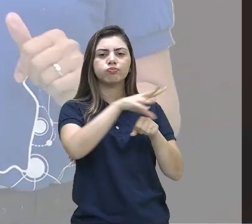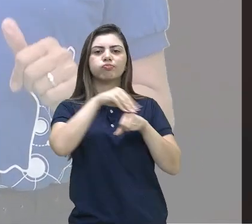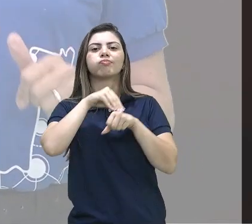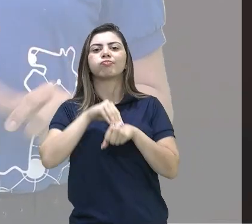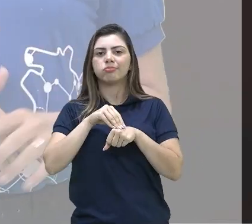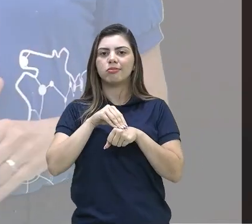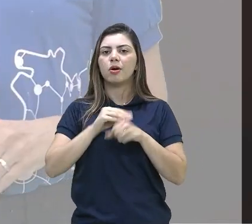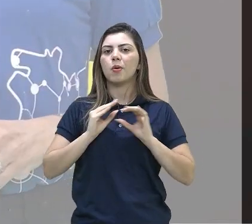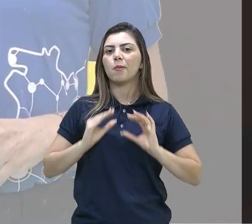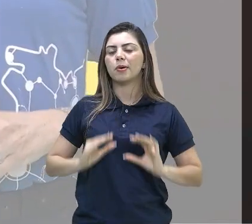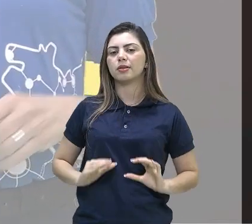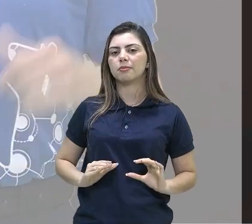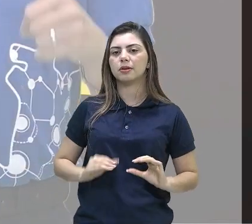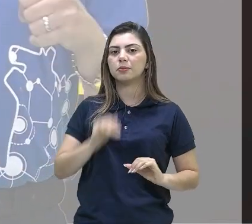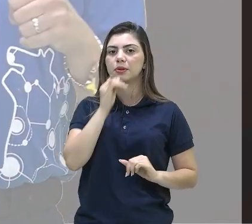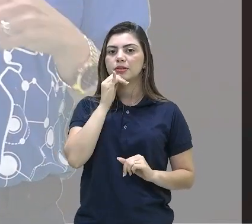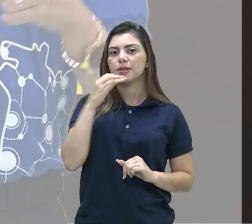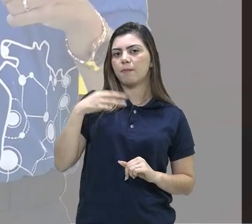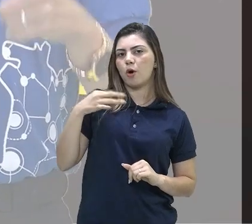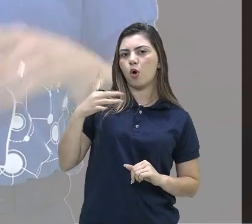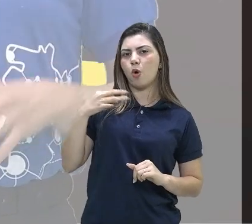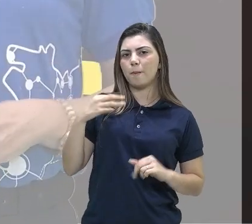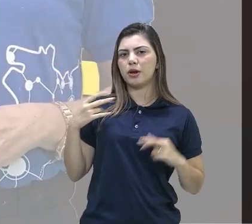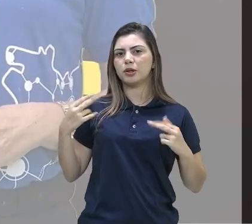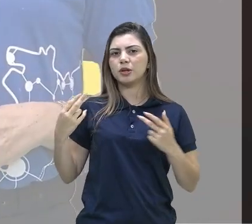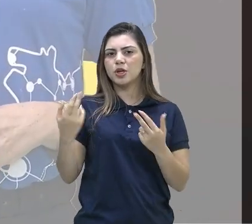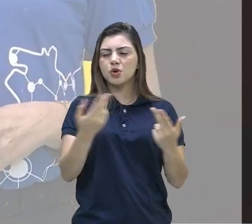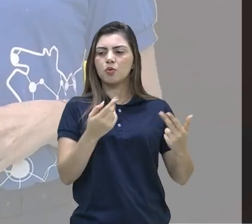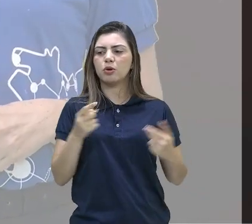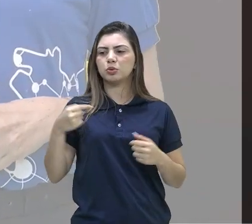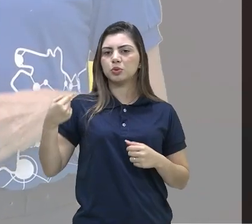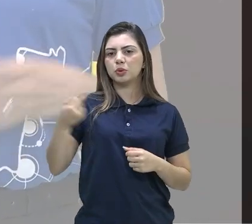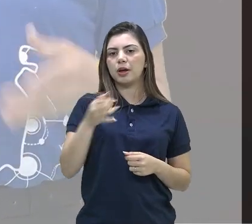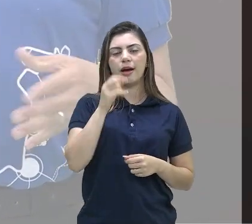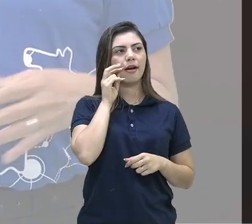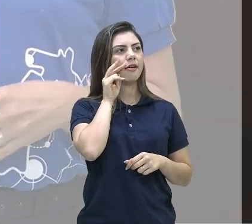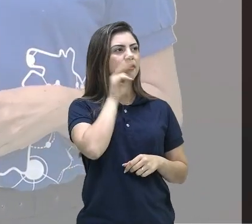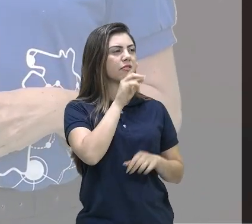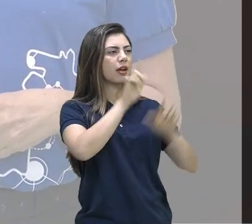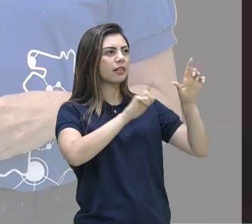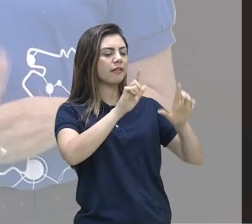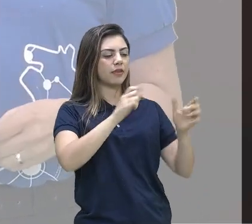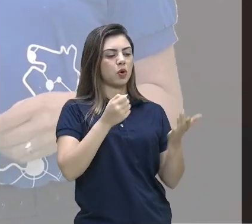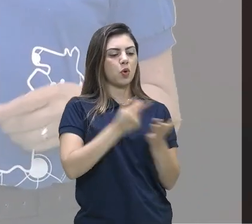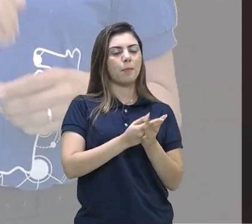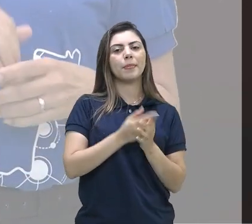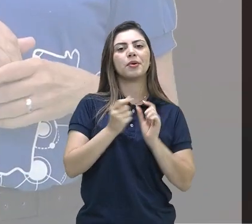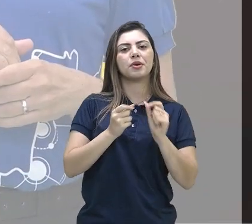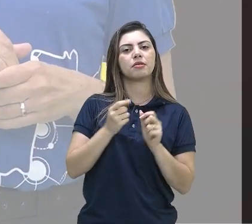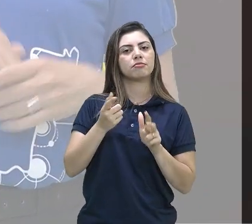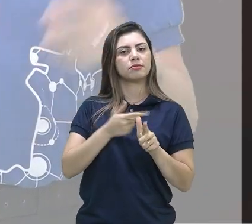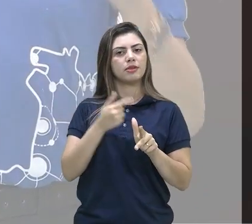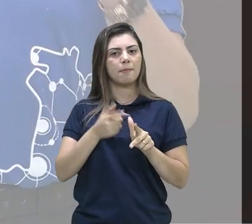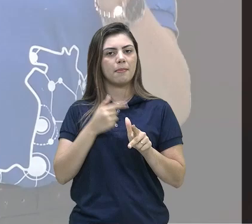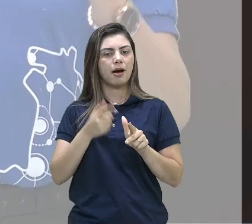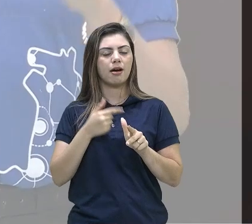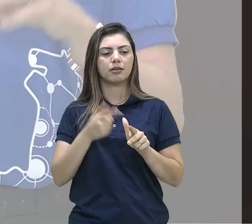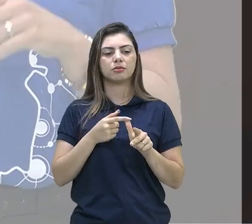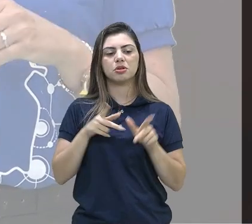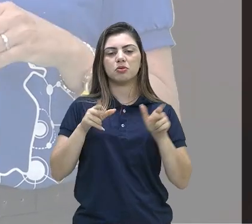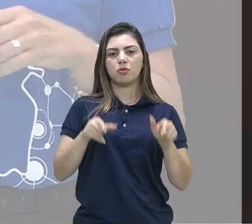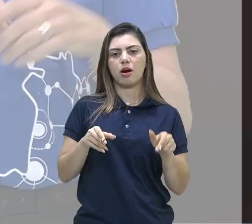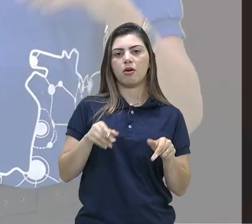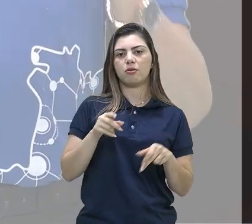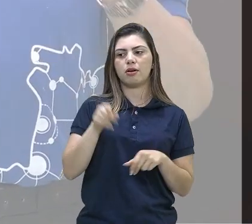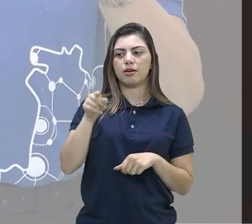roupa. Olha, eu comprei aquele tênis lá que eu vi na televisão. Olha que bonito. Você não tem? Aí aquele